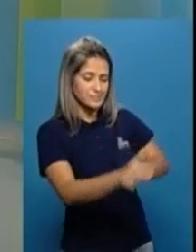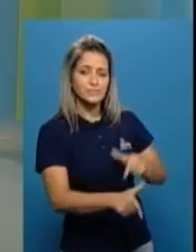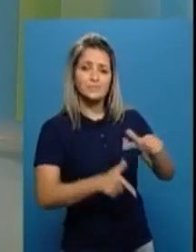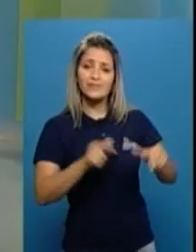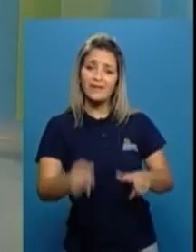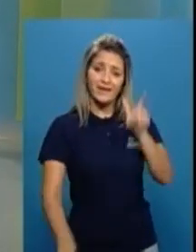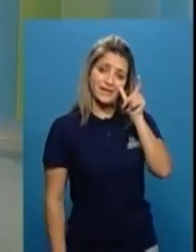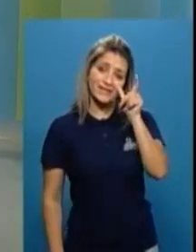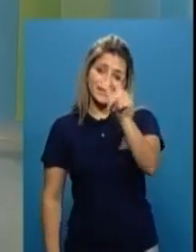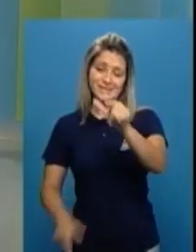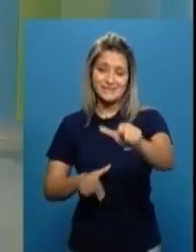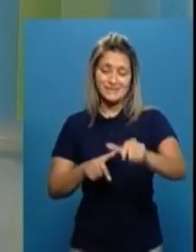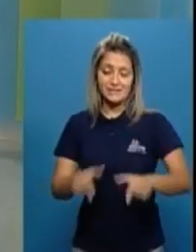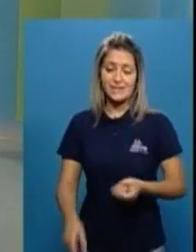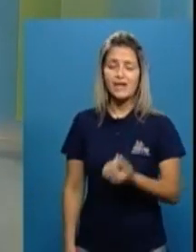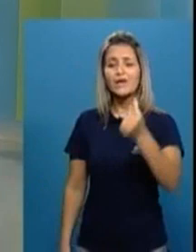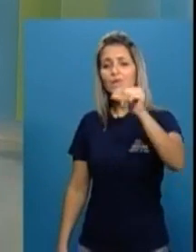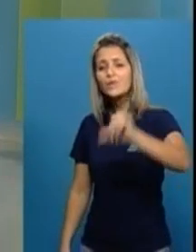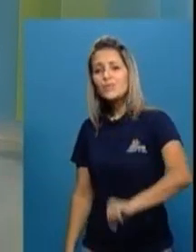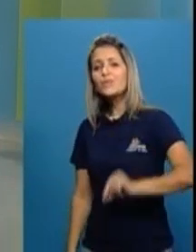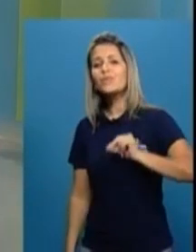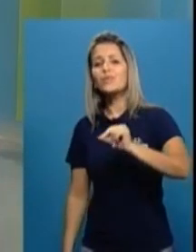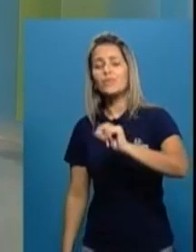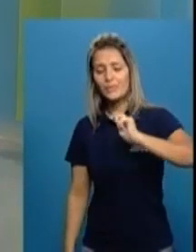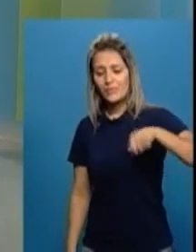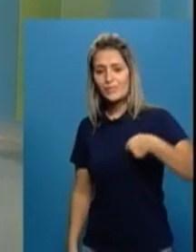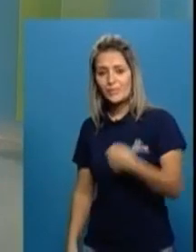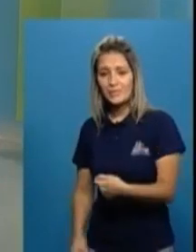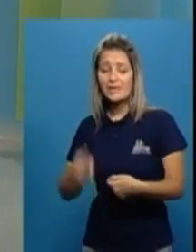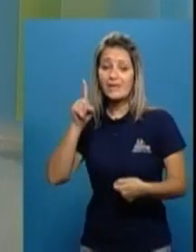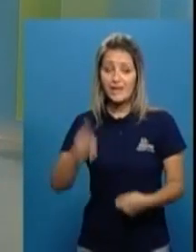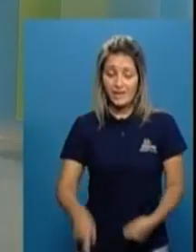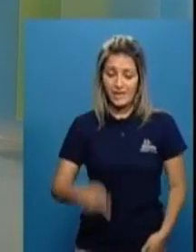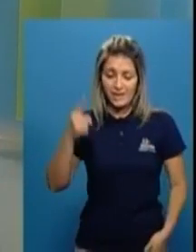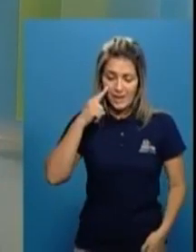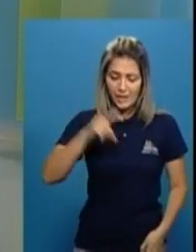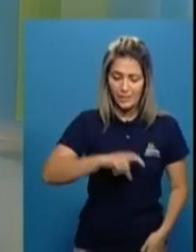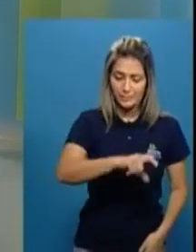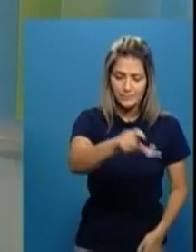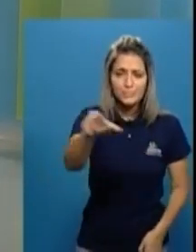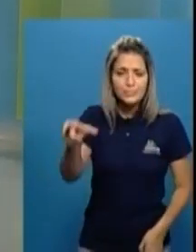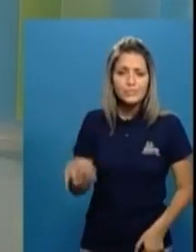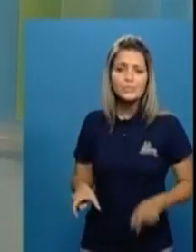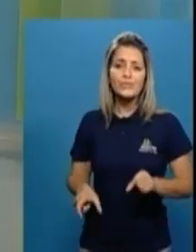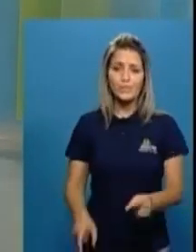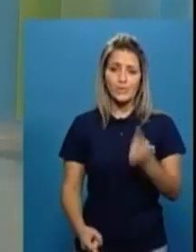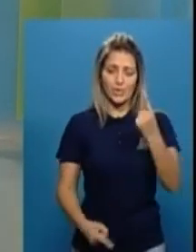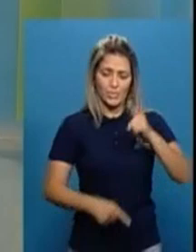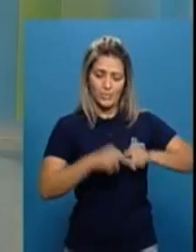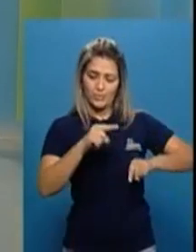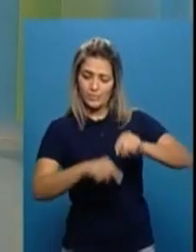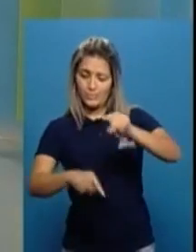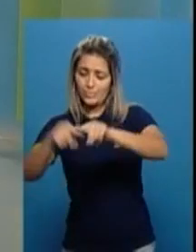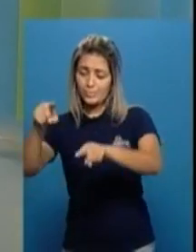mais interessante. Algumas desvantagens, falando delas, são células preparadas para uma única família de produto